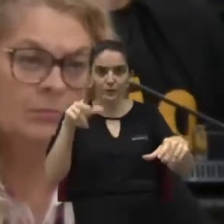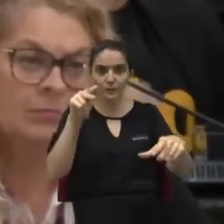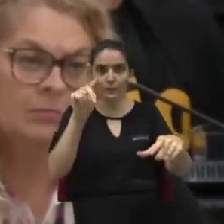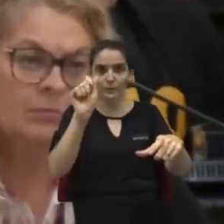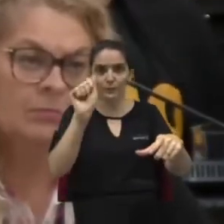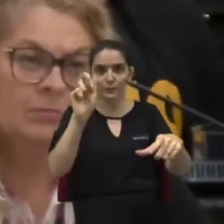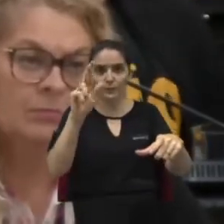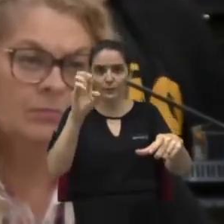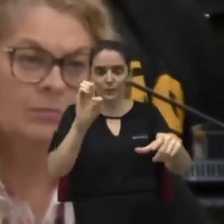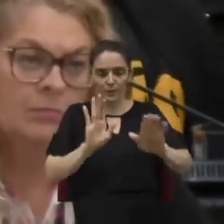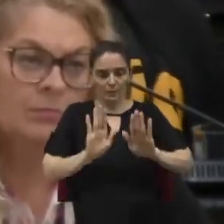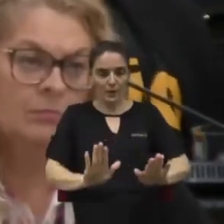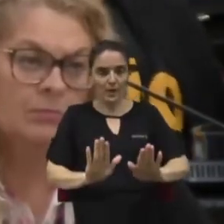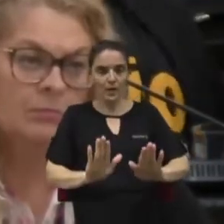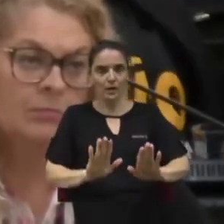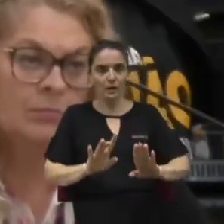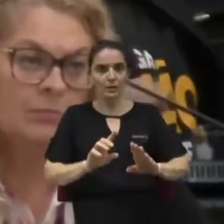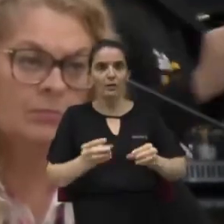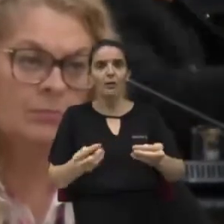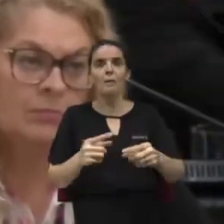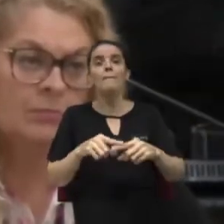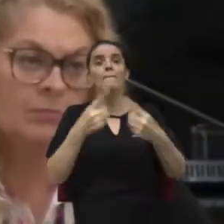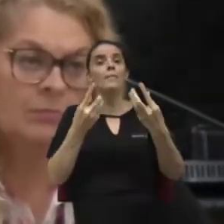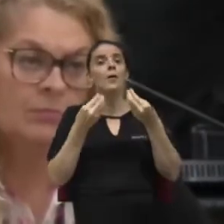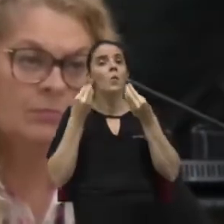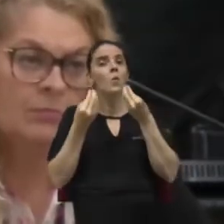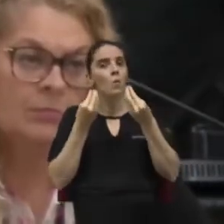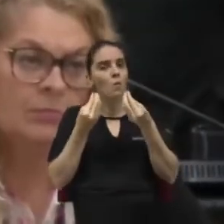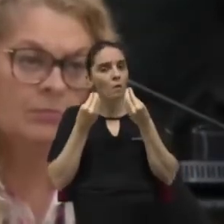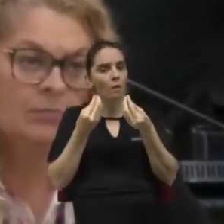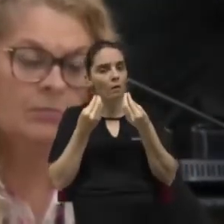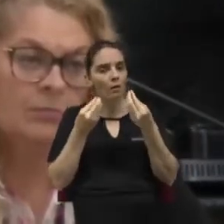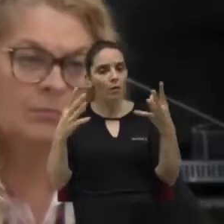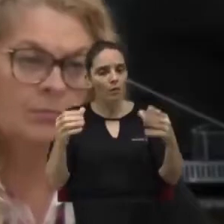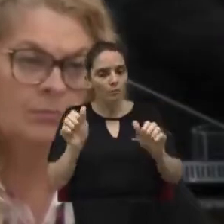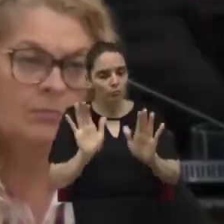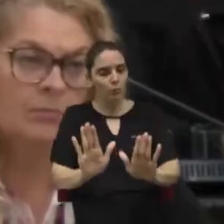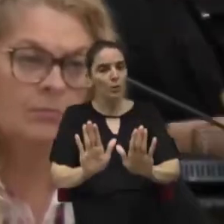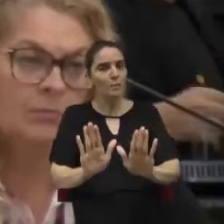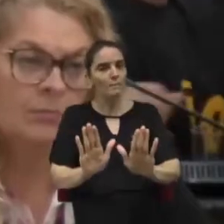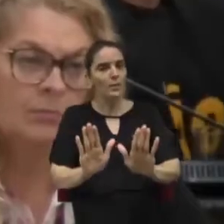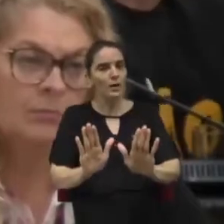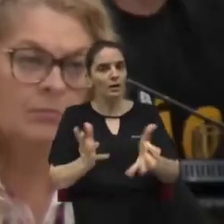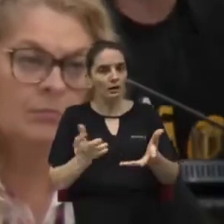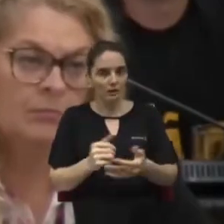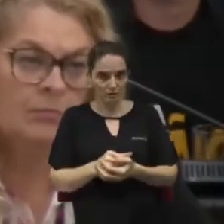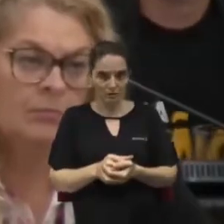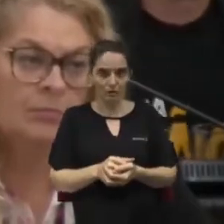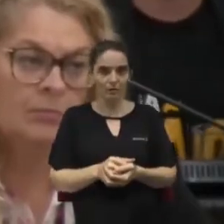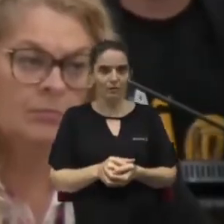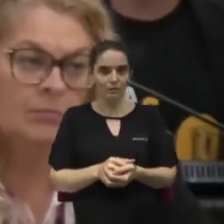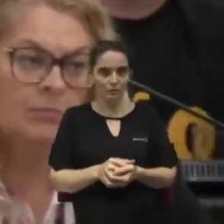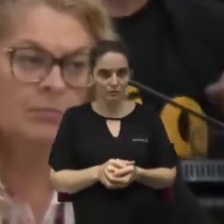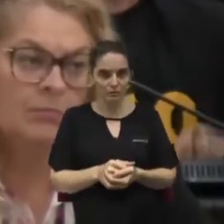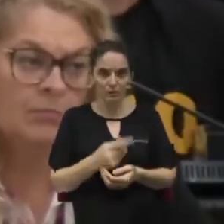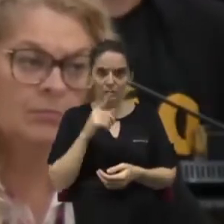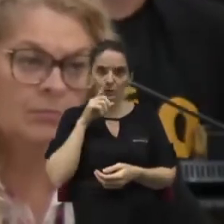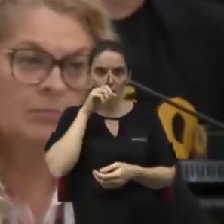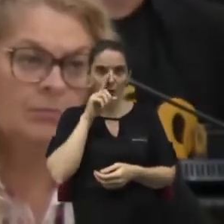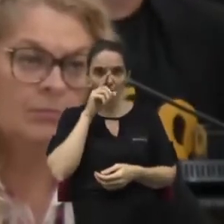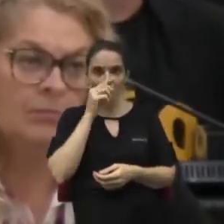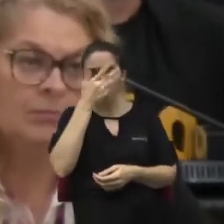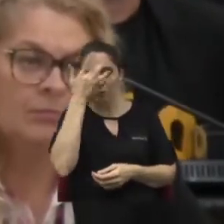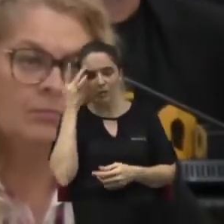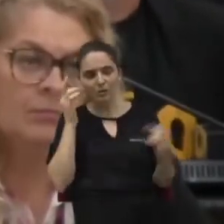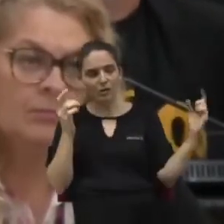parar ali cheio de árvore? De dia, se você parar já lá nas rotatórias, já é um tal de bater no vidro do carro, pedindo moeda,